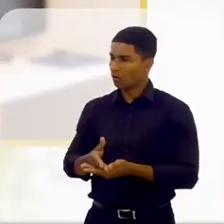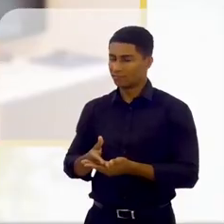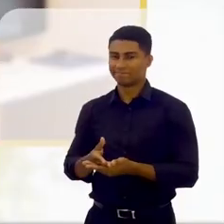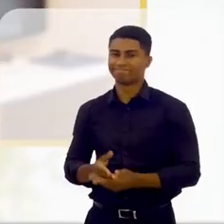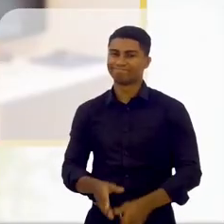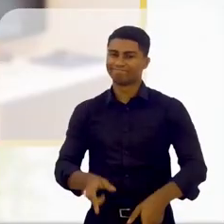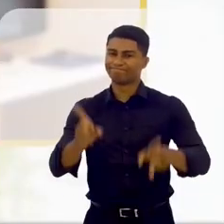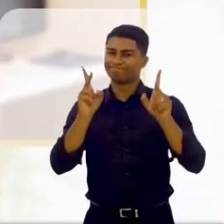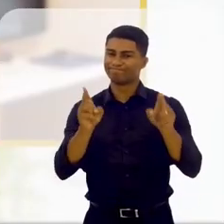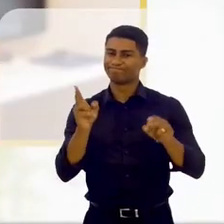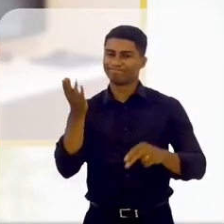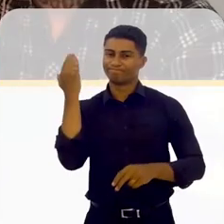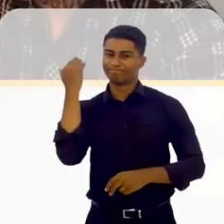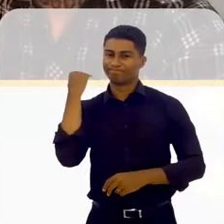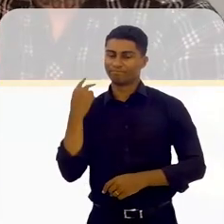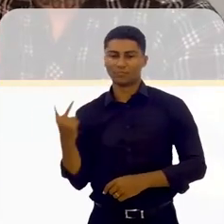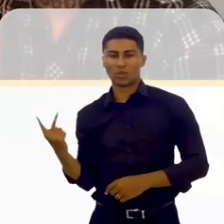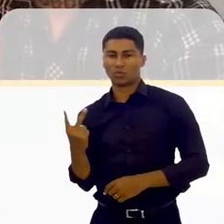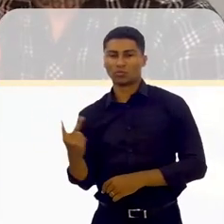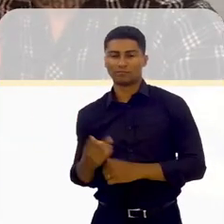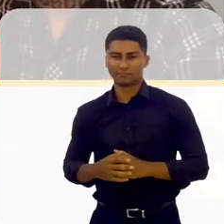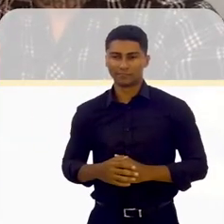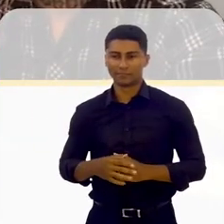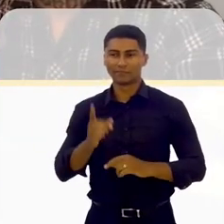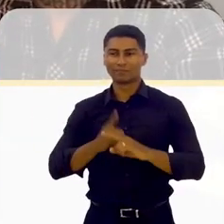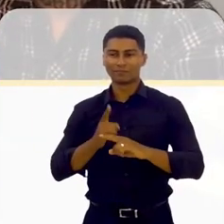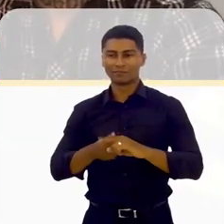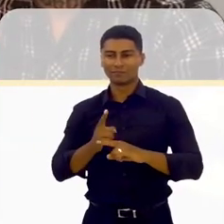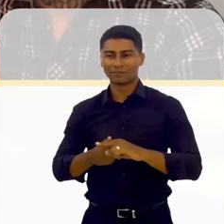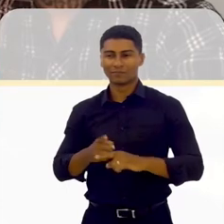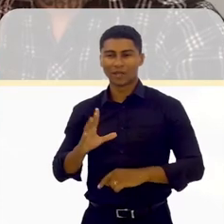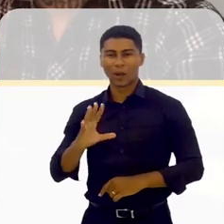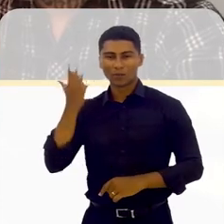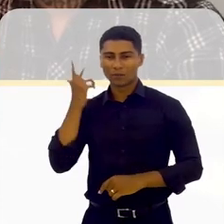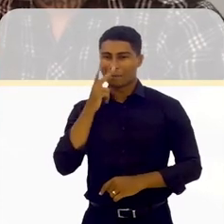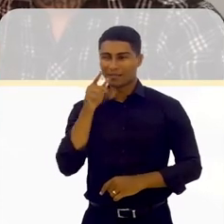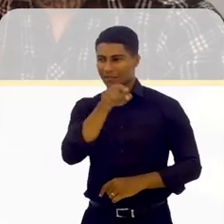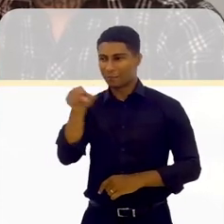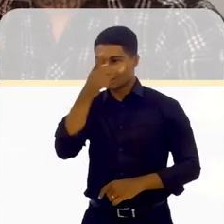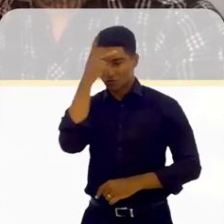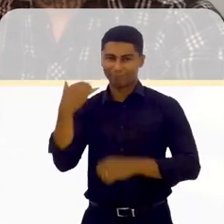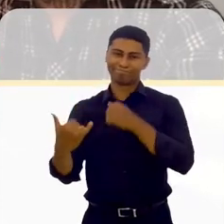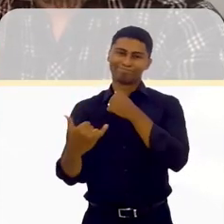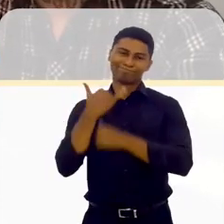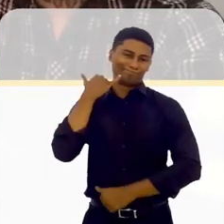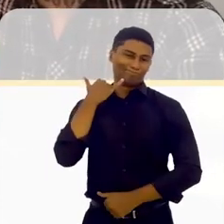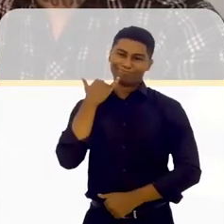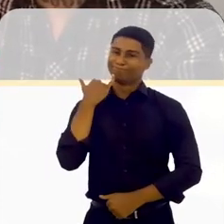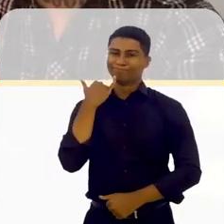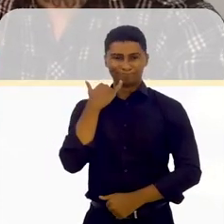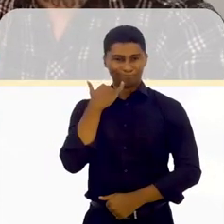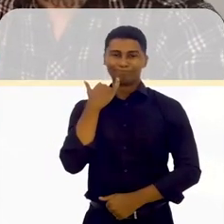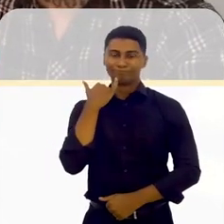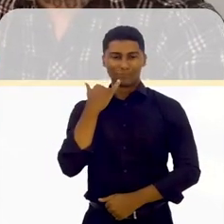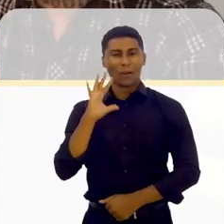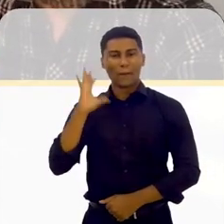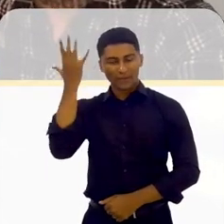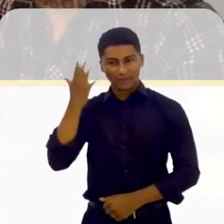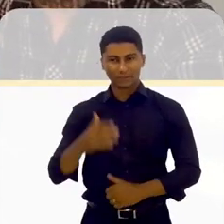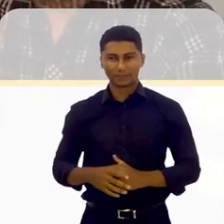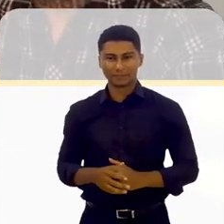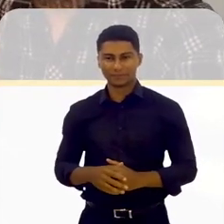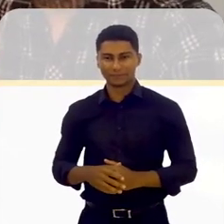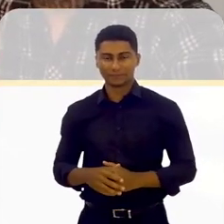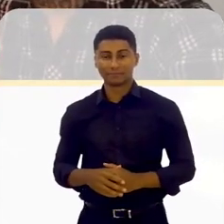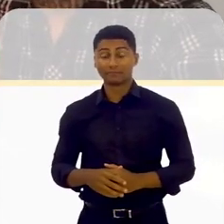que, para nós, foi ruim, porque a gente acabou caindo num, tipo, um golpe aí, enfim. Como em qualquer outro meio de Mas negócio, tudo